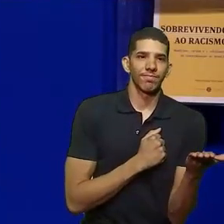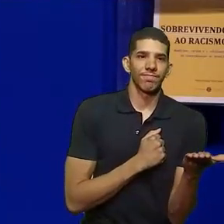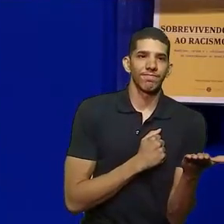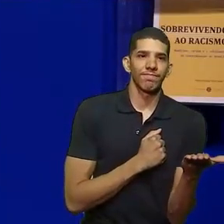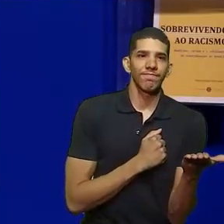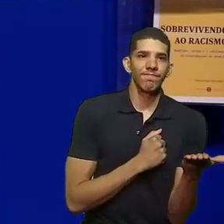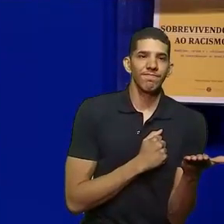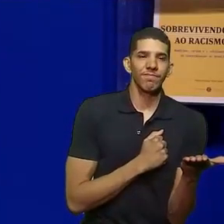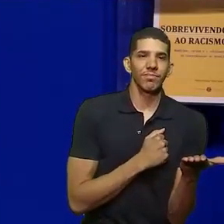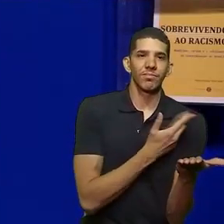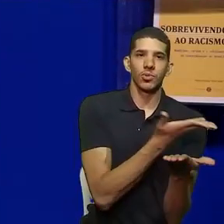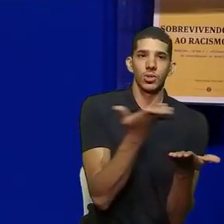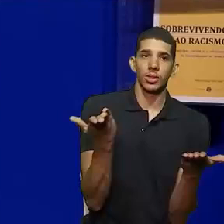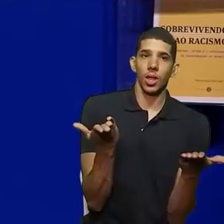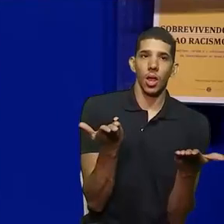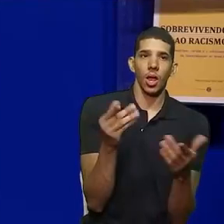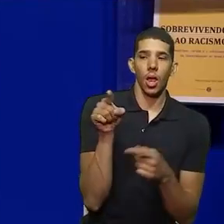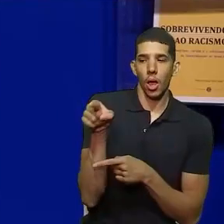à Dona Rosinha,